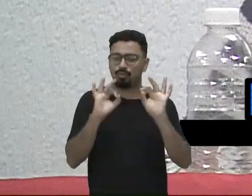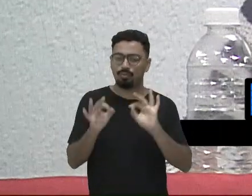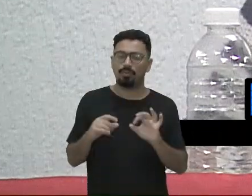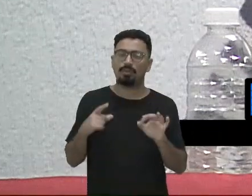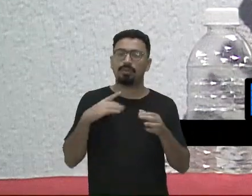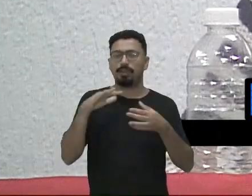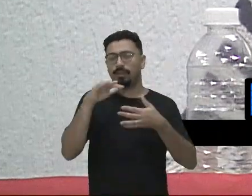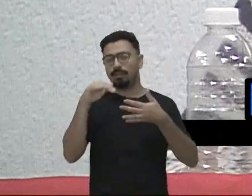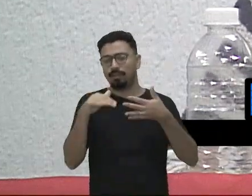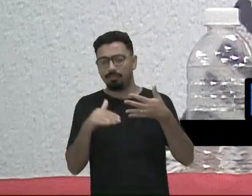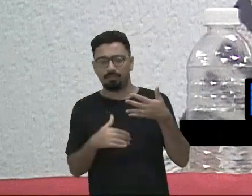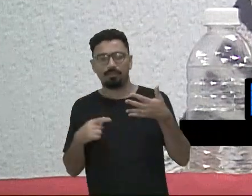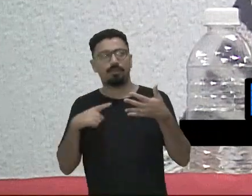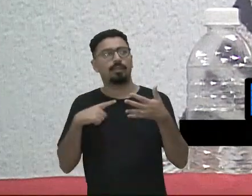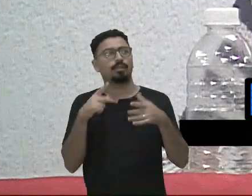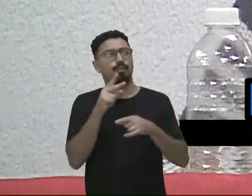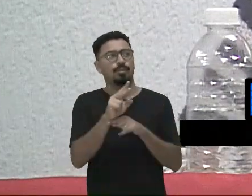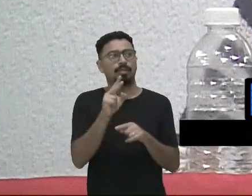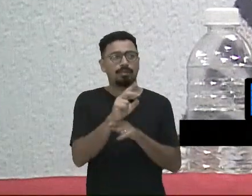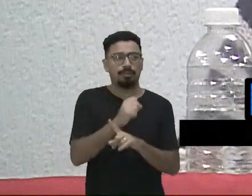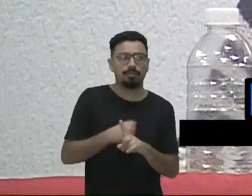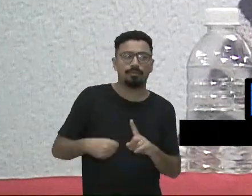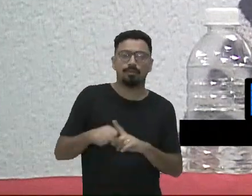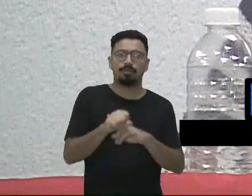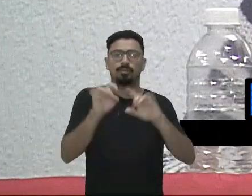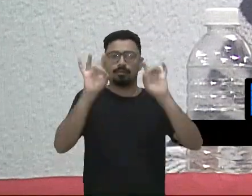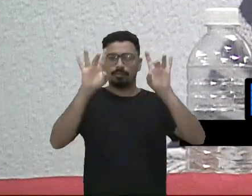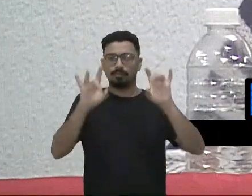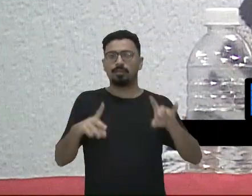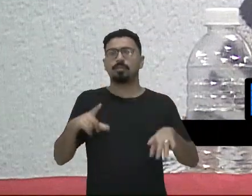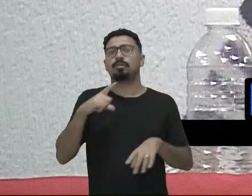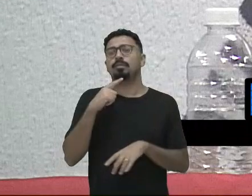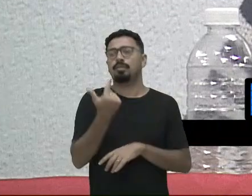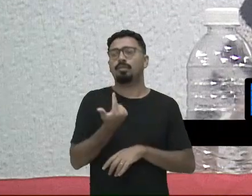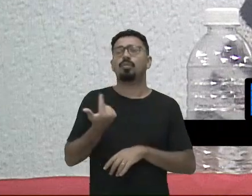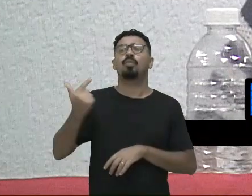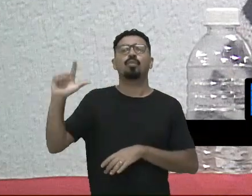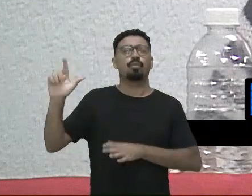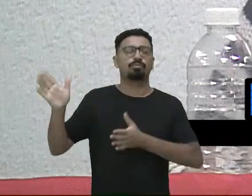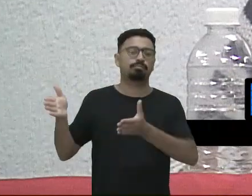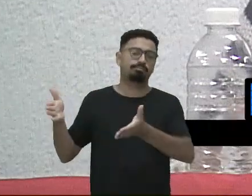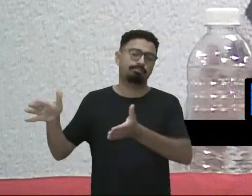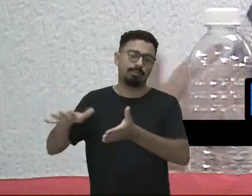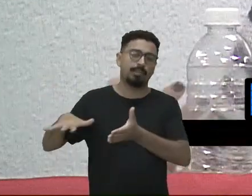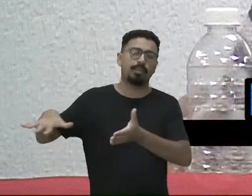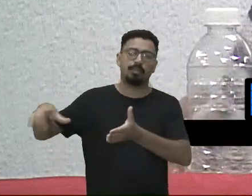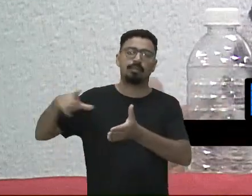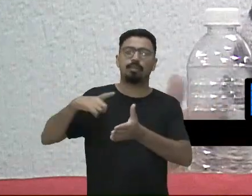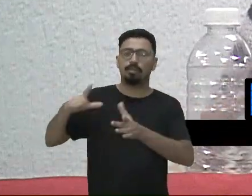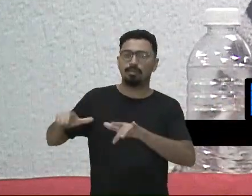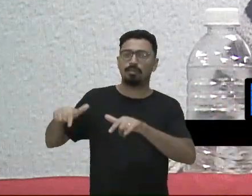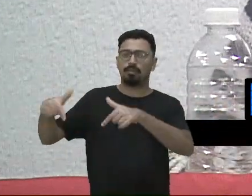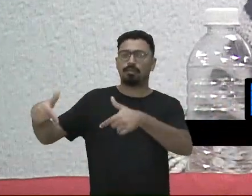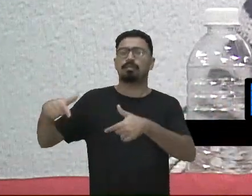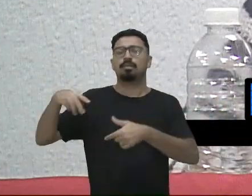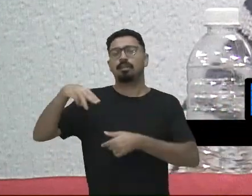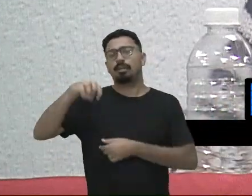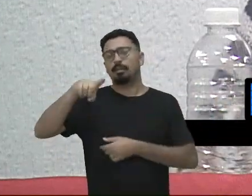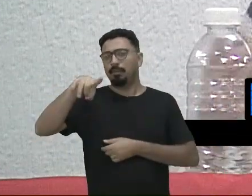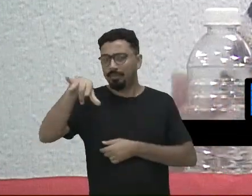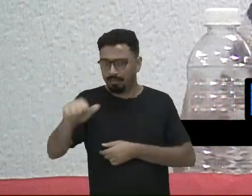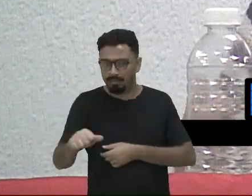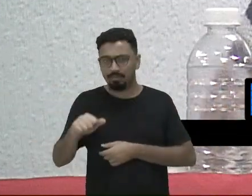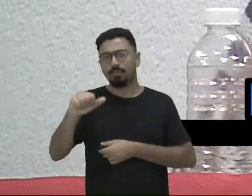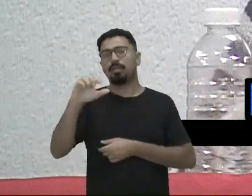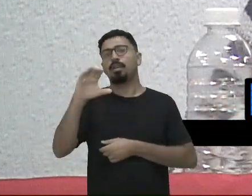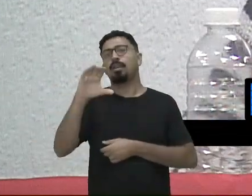níveis de proteção. A proteção social especial, ela já vem já com outro recorte, proteção social de média complexidade, social